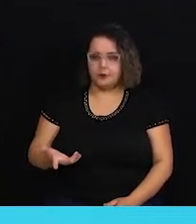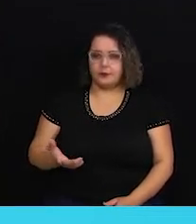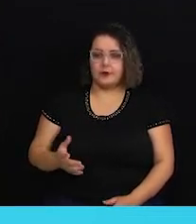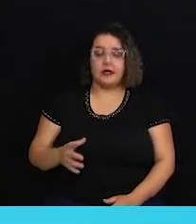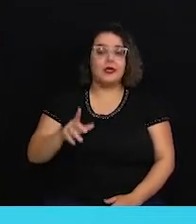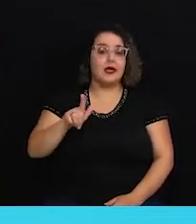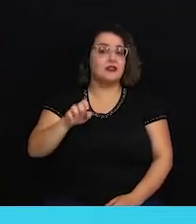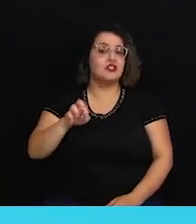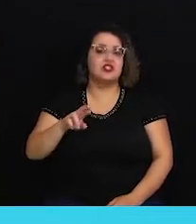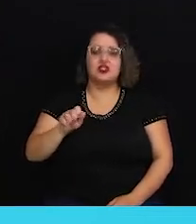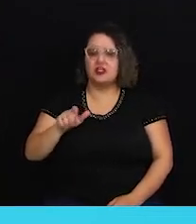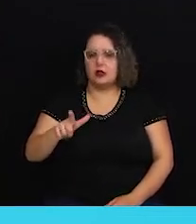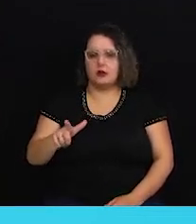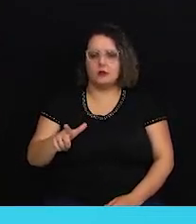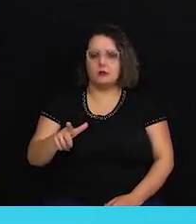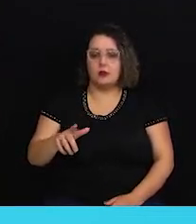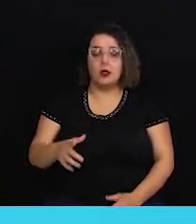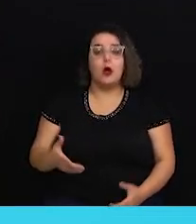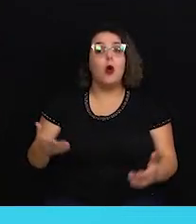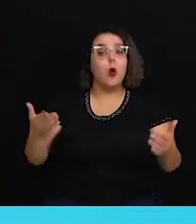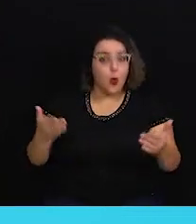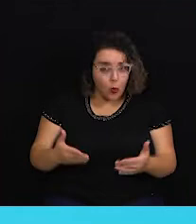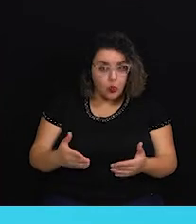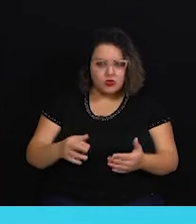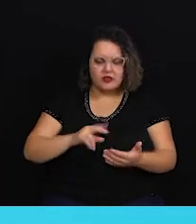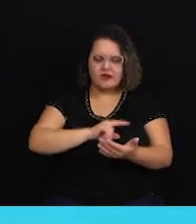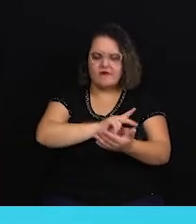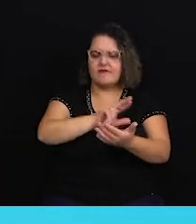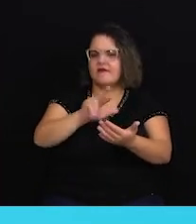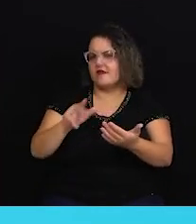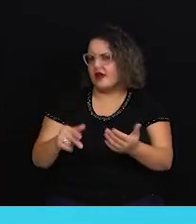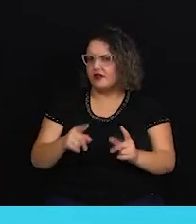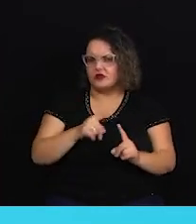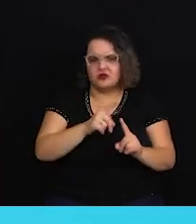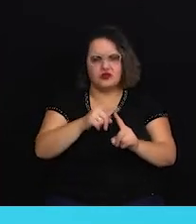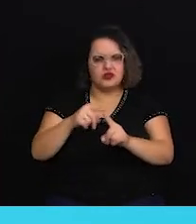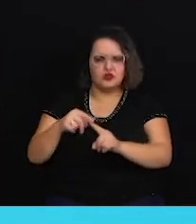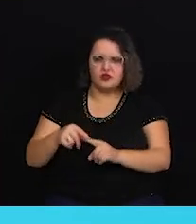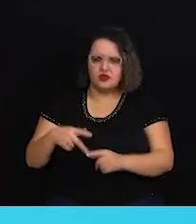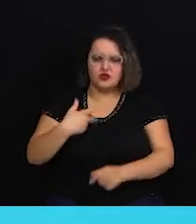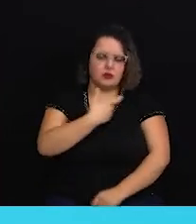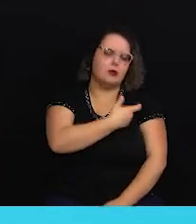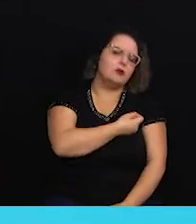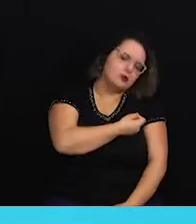tem uma infinidade de combinações, então tem vários tipos de anestesia geral, dependendo da droga